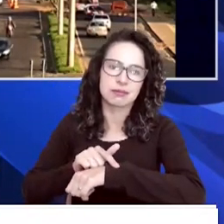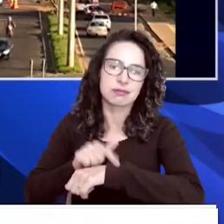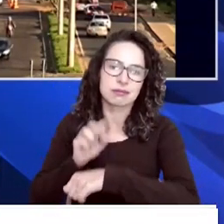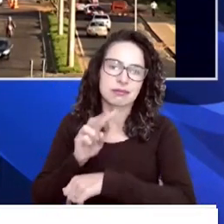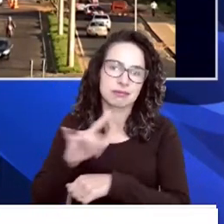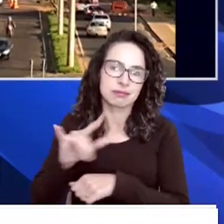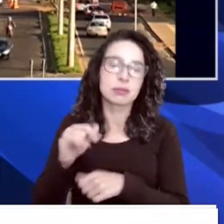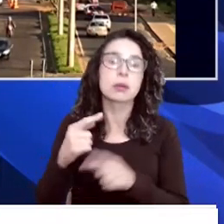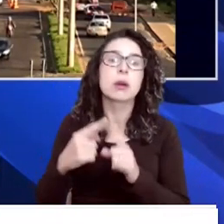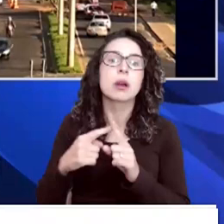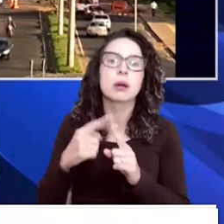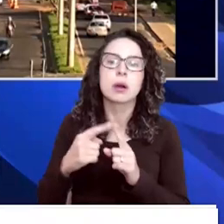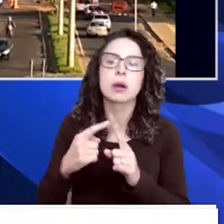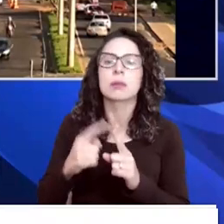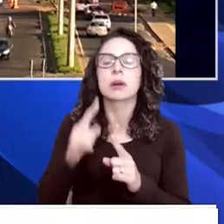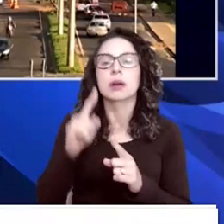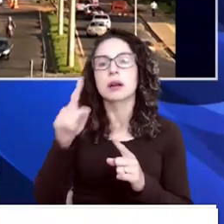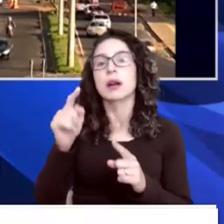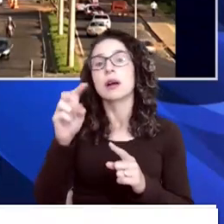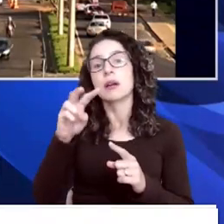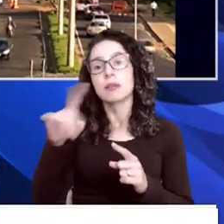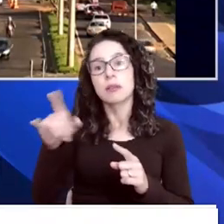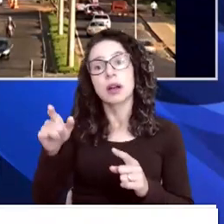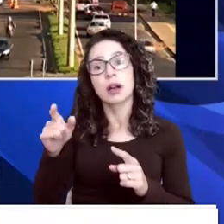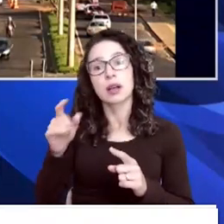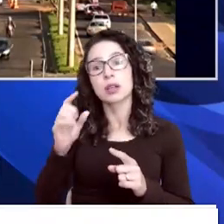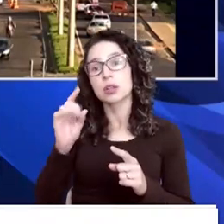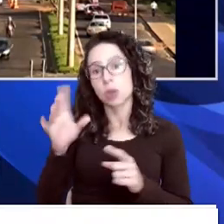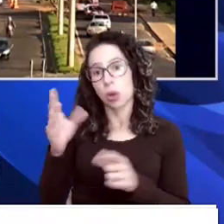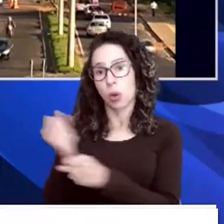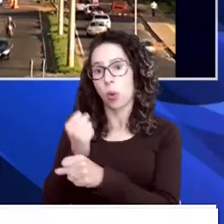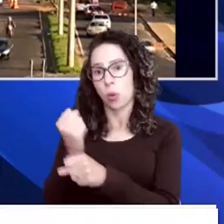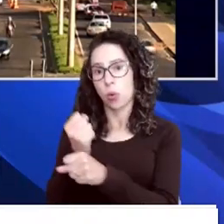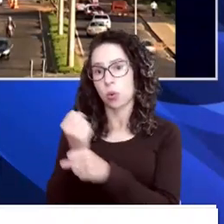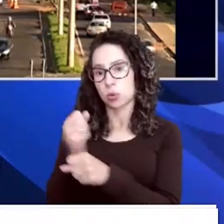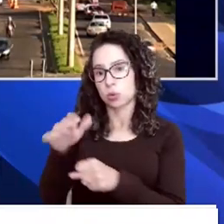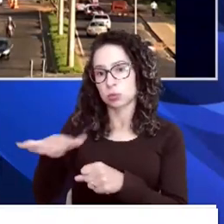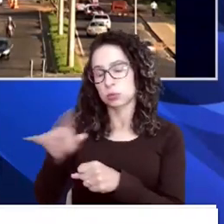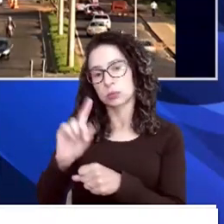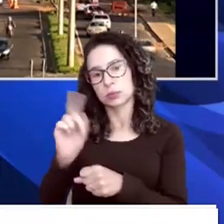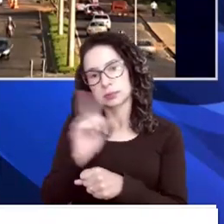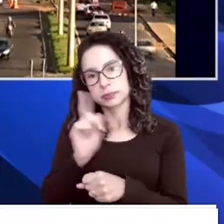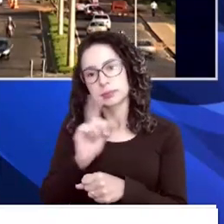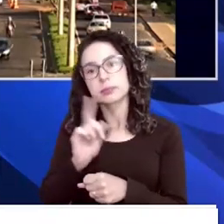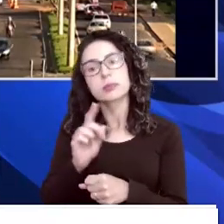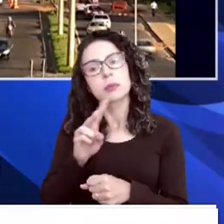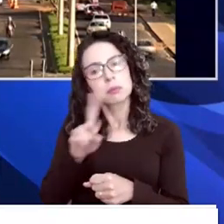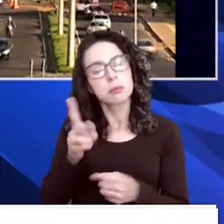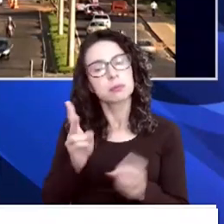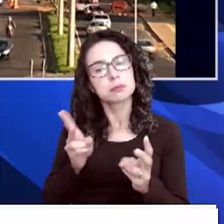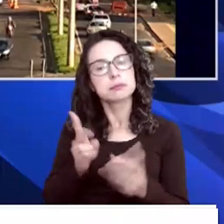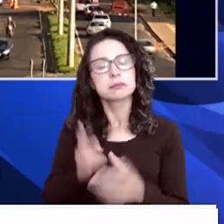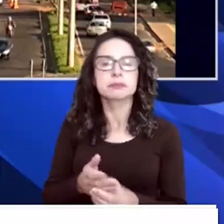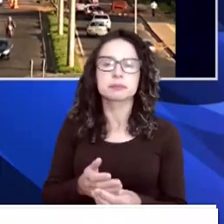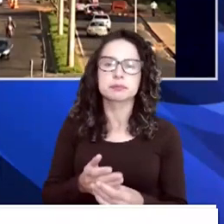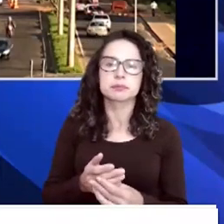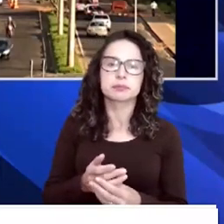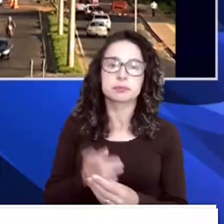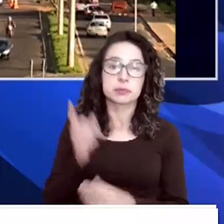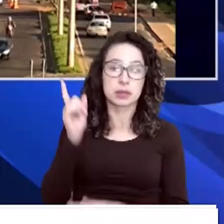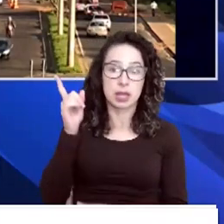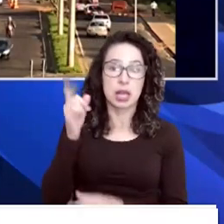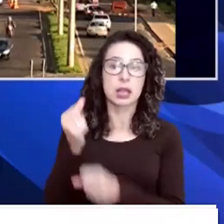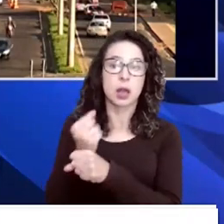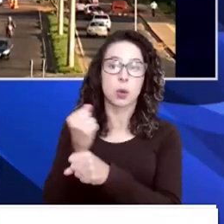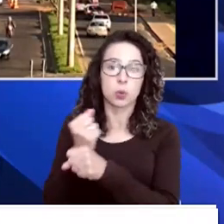ficar posterior, não só para a obra que está sendo feita ali naquela situação. E essa obra está